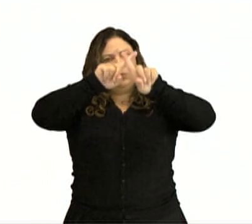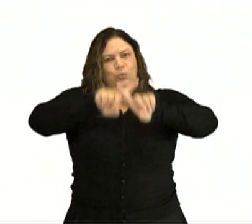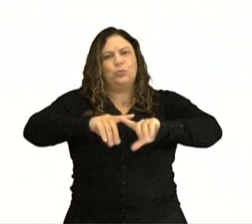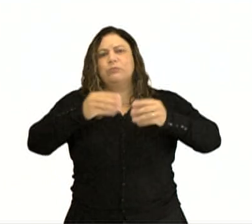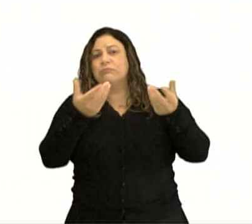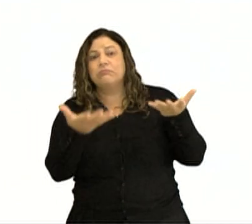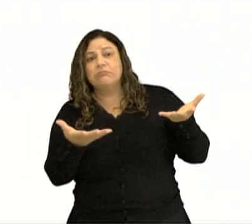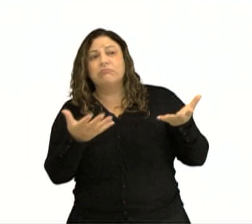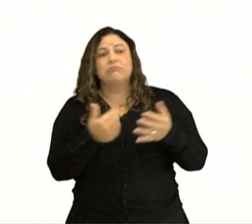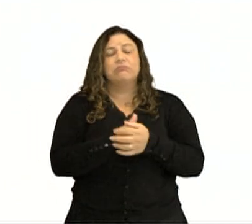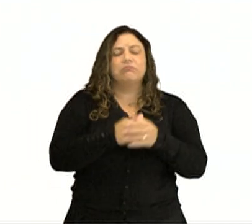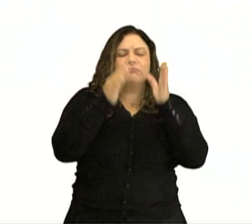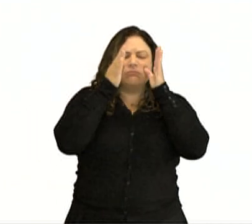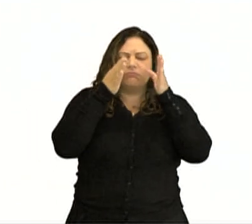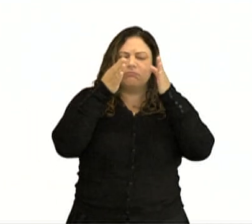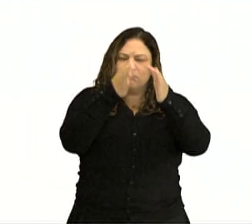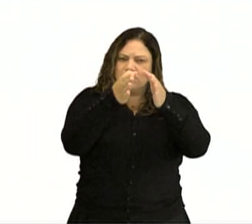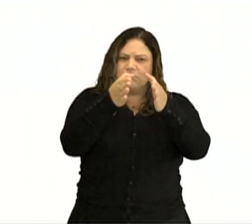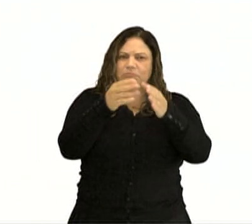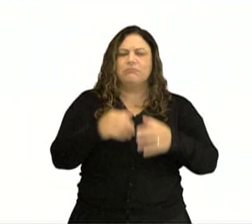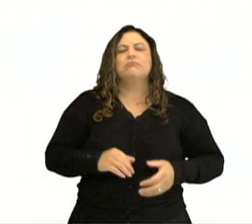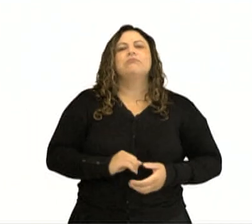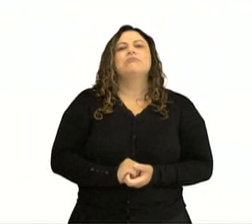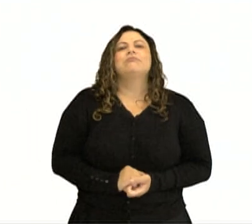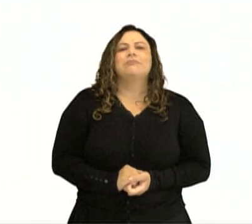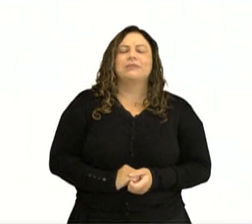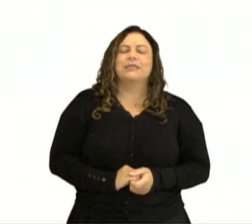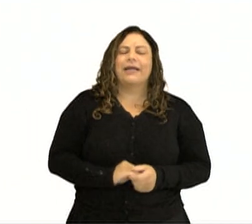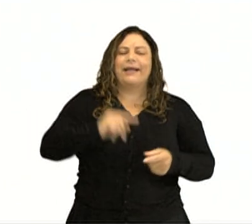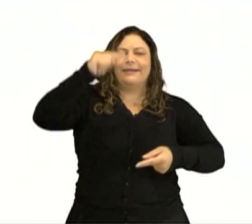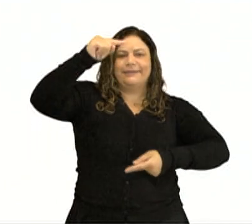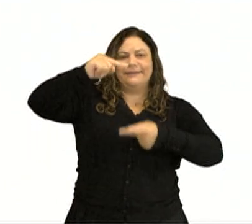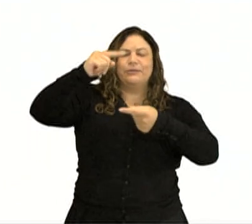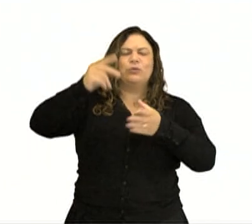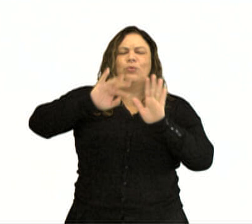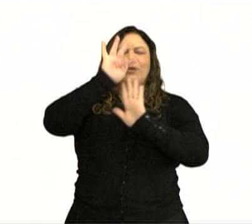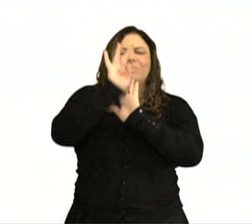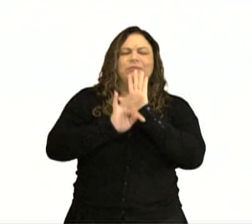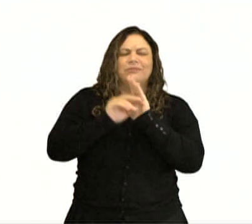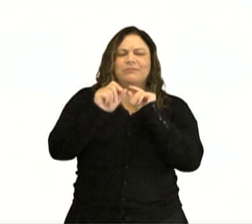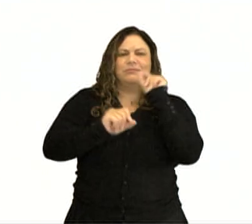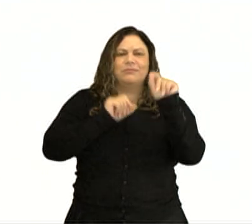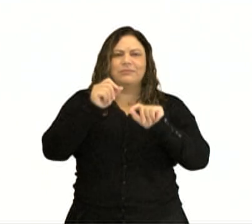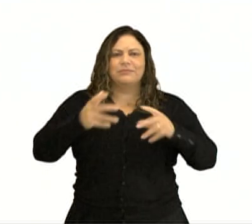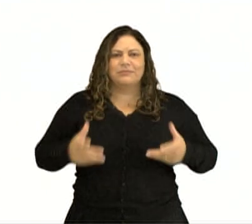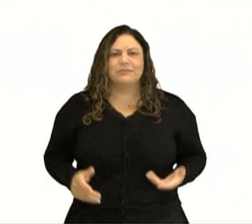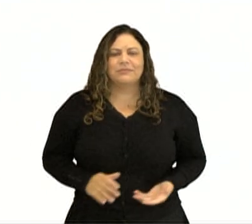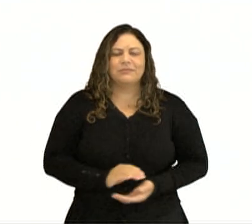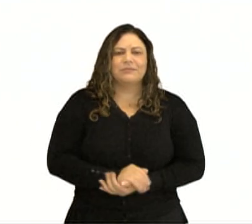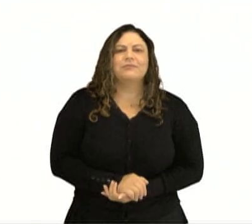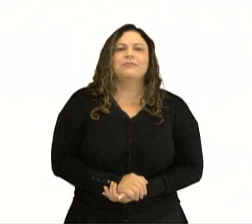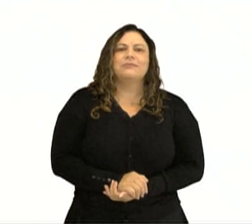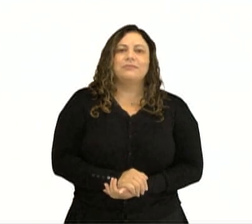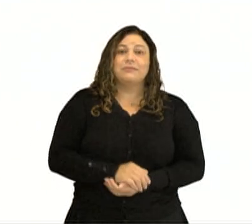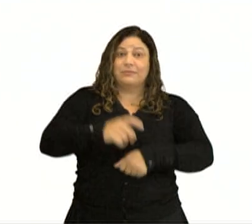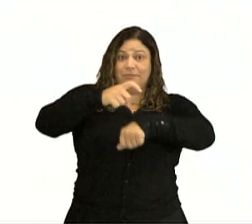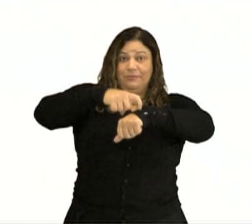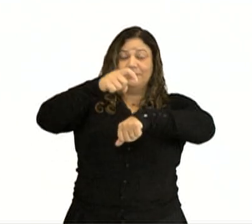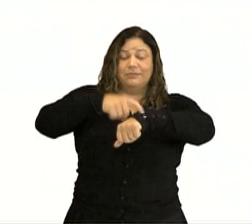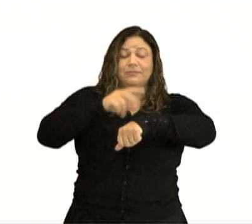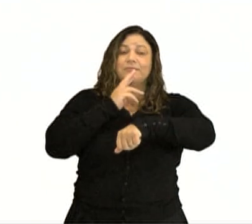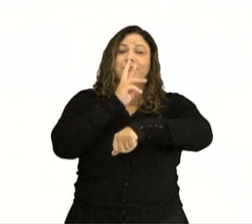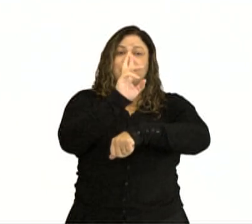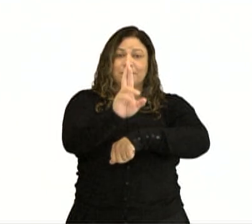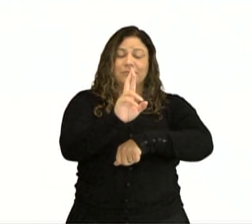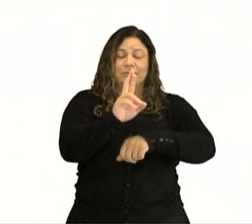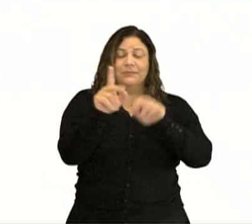parte ali que ele focaliza, sim, aí no enredo da partida. Qual é essa parte? Então, tempo para vocês